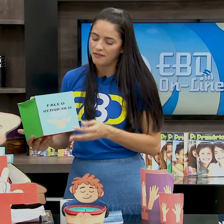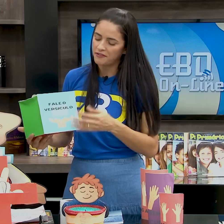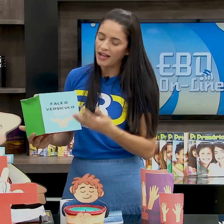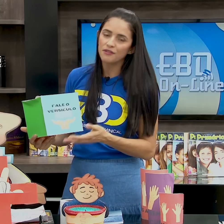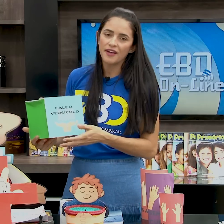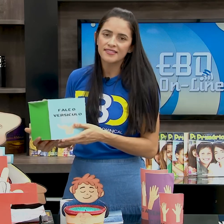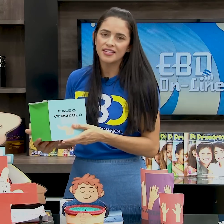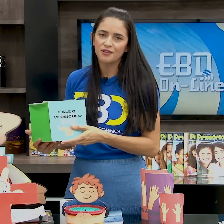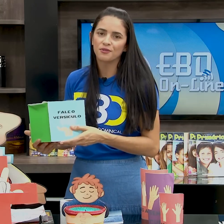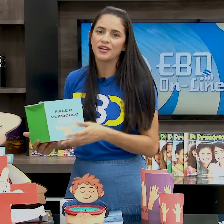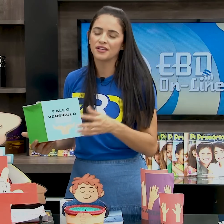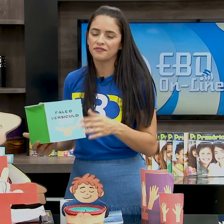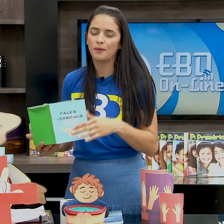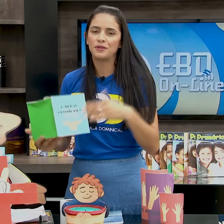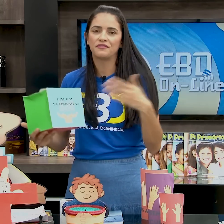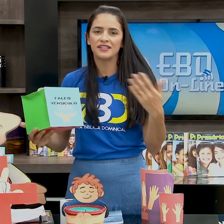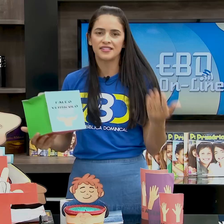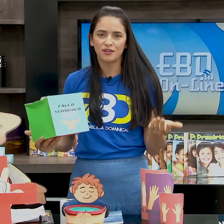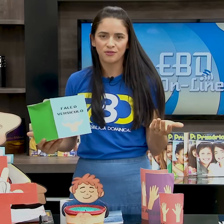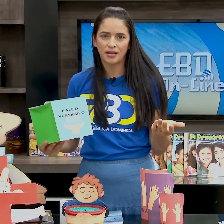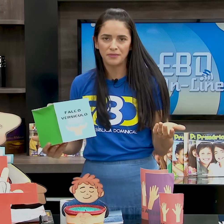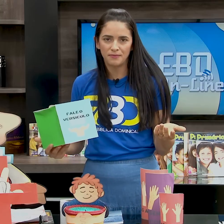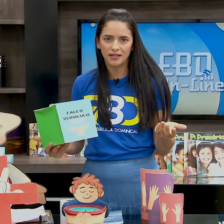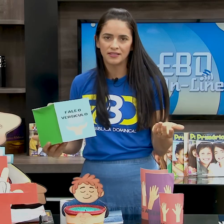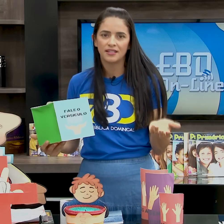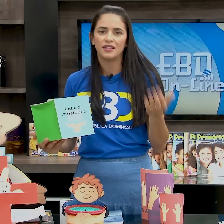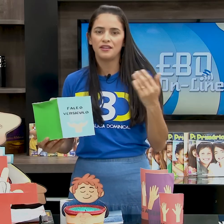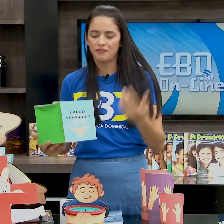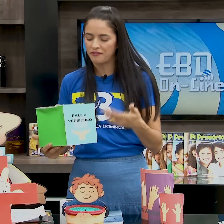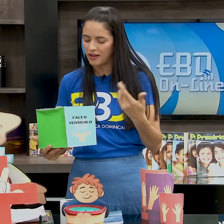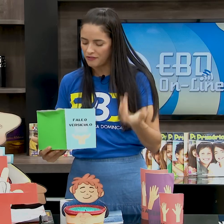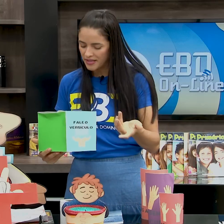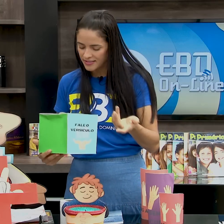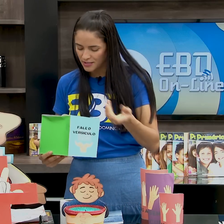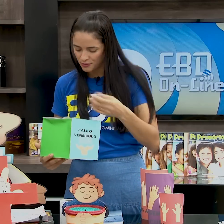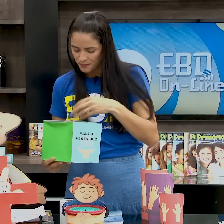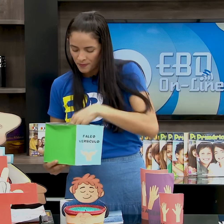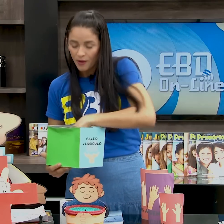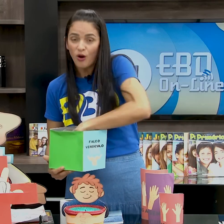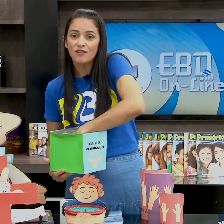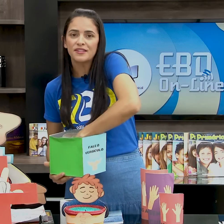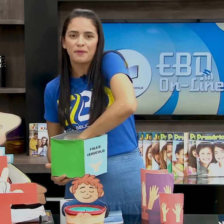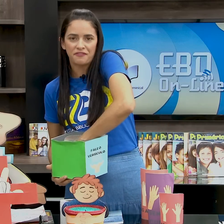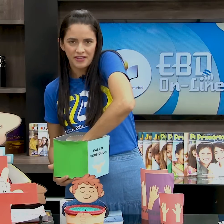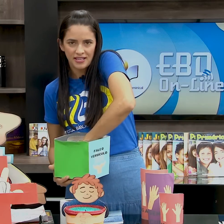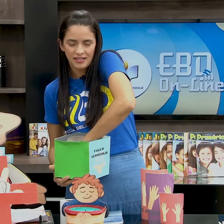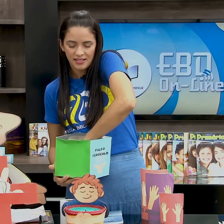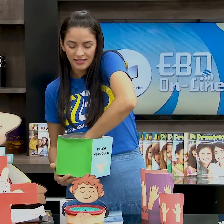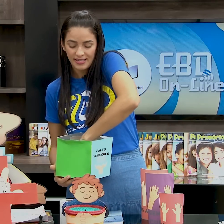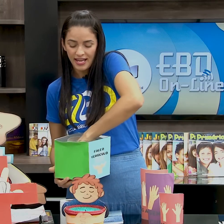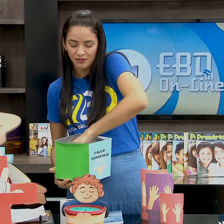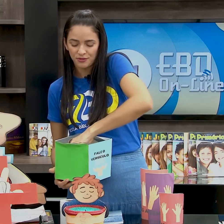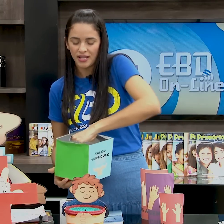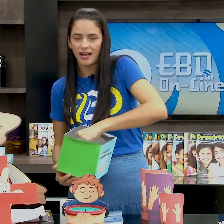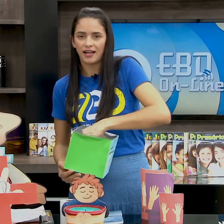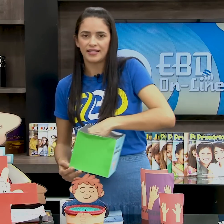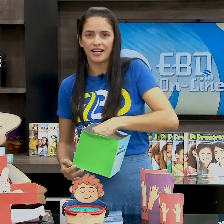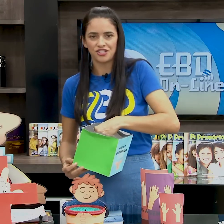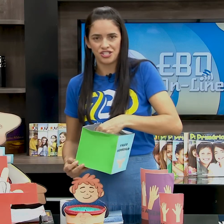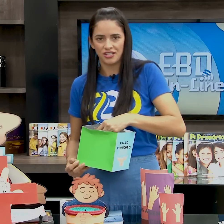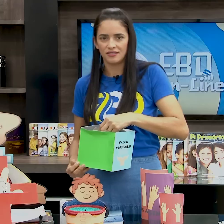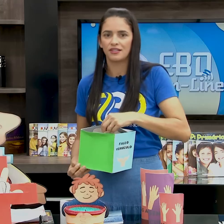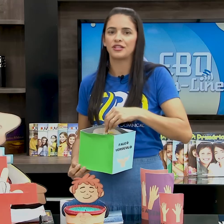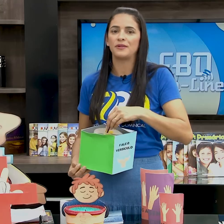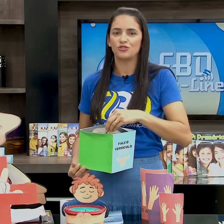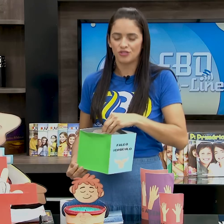forma fale o versículo e elas vão abrir o Versículo na Bíblia e vão falar o versículo ou se preferir dentro da